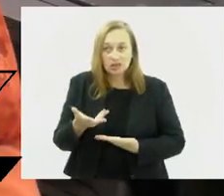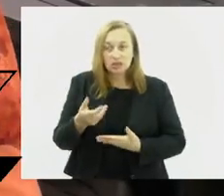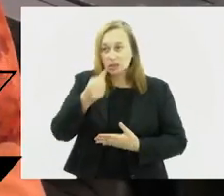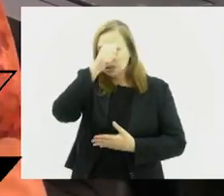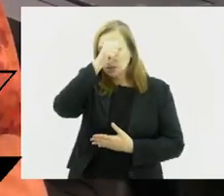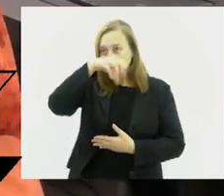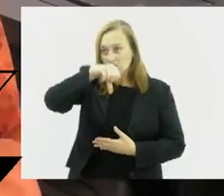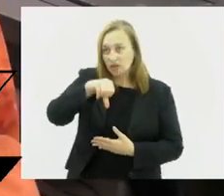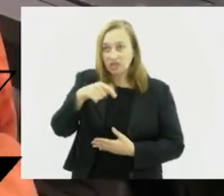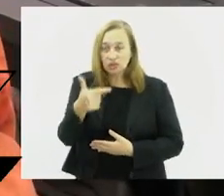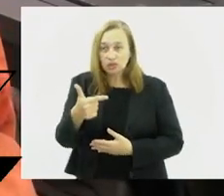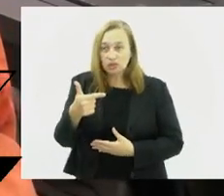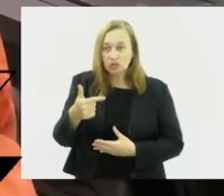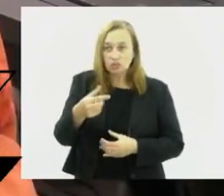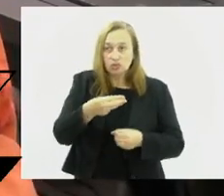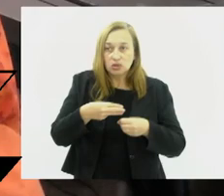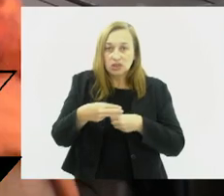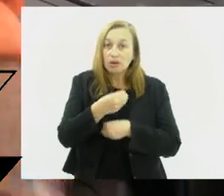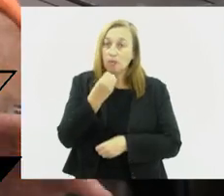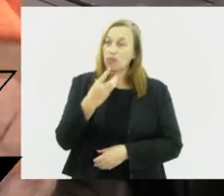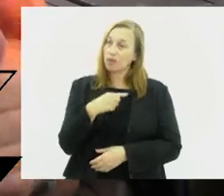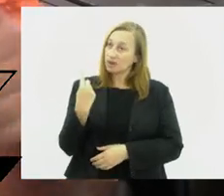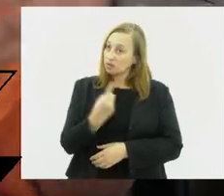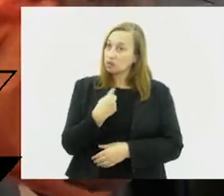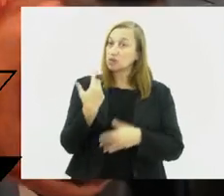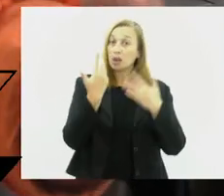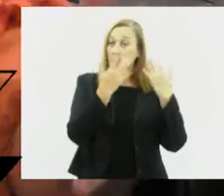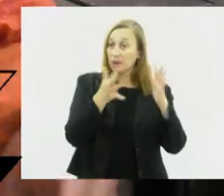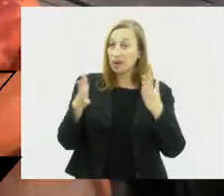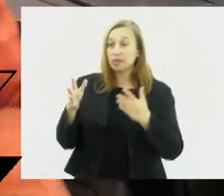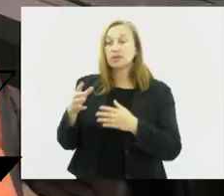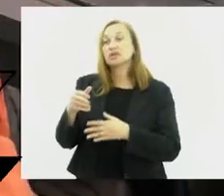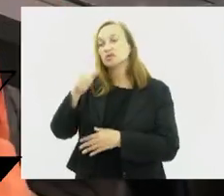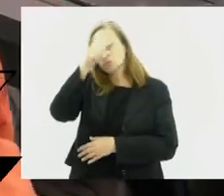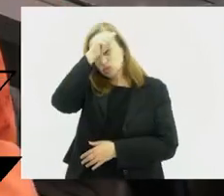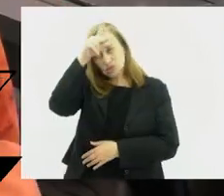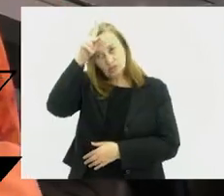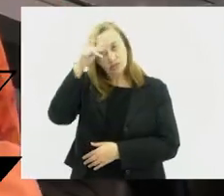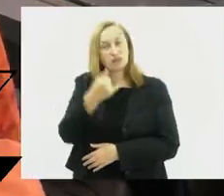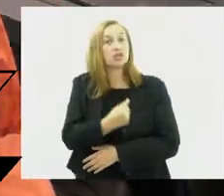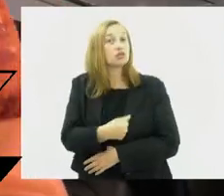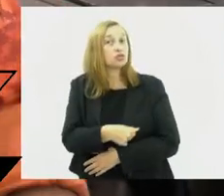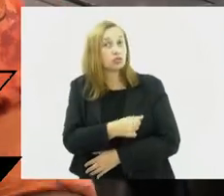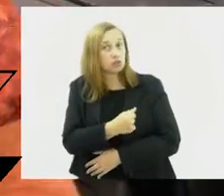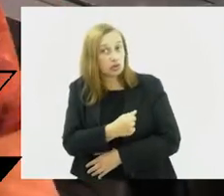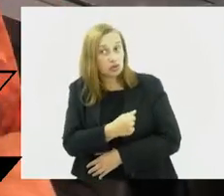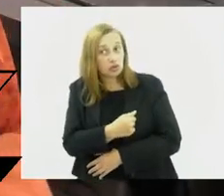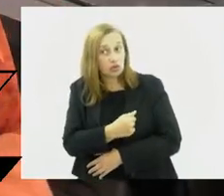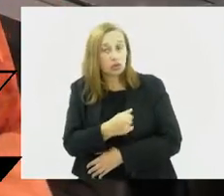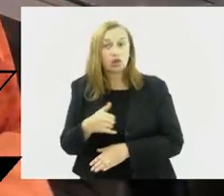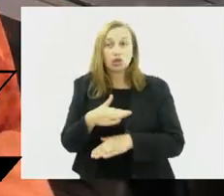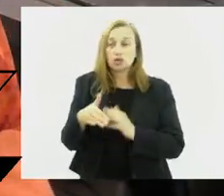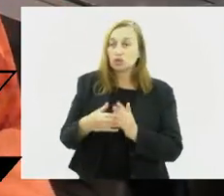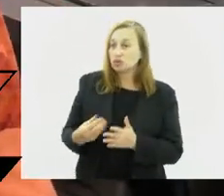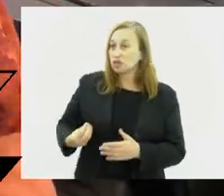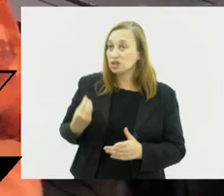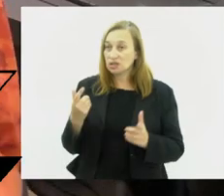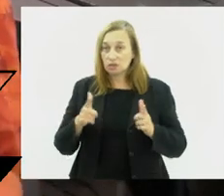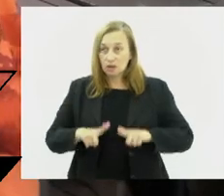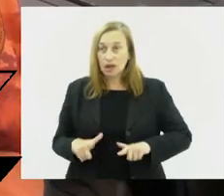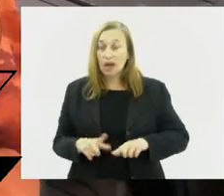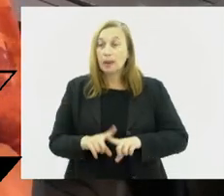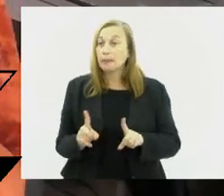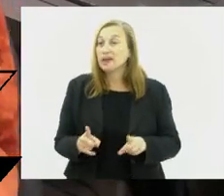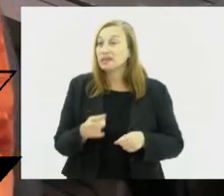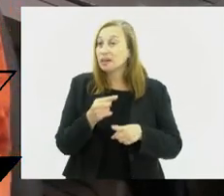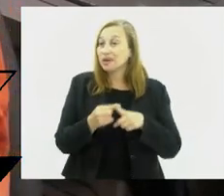municípios é de relevância para a gente. Então, parabenizo aqui os municípios presentes, São João de Meriti, e aqueles que estiverem aqui. Mais